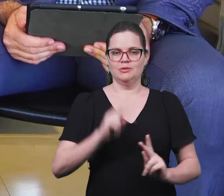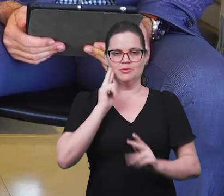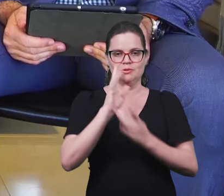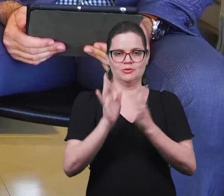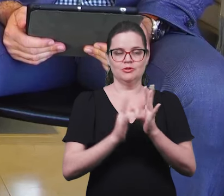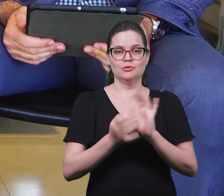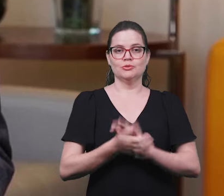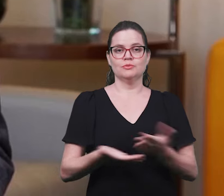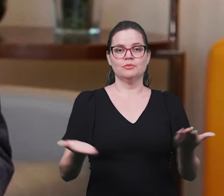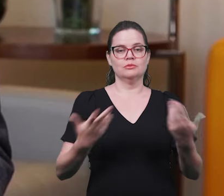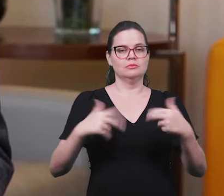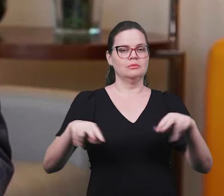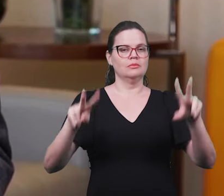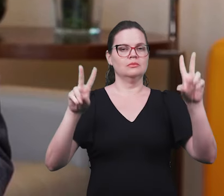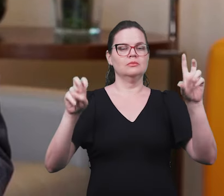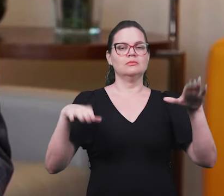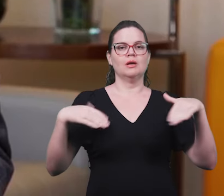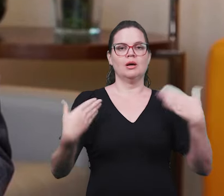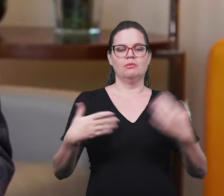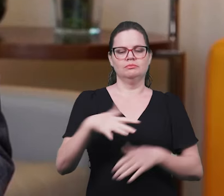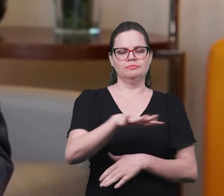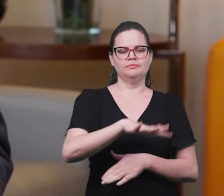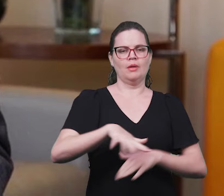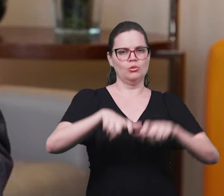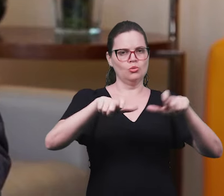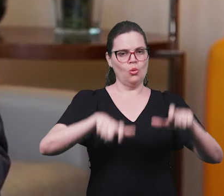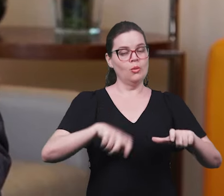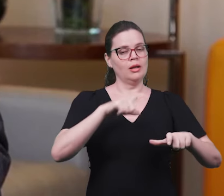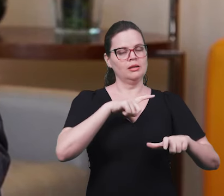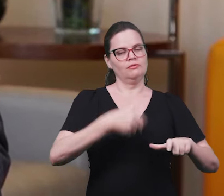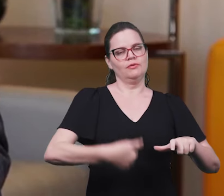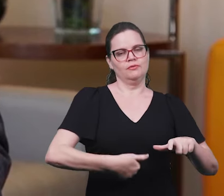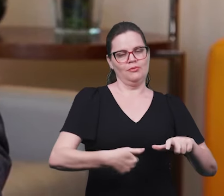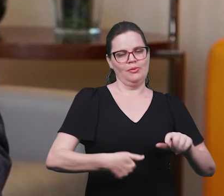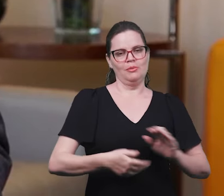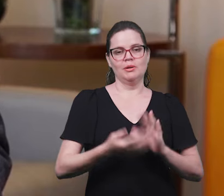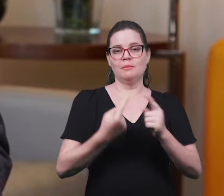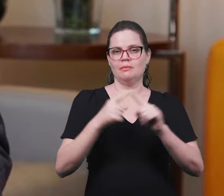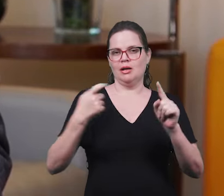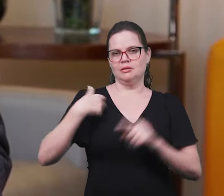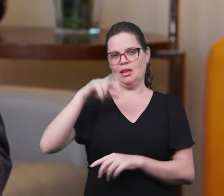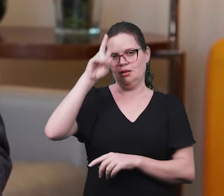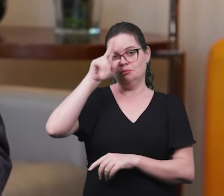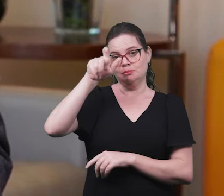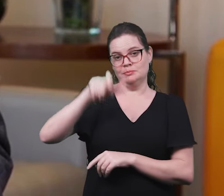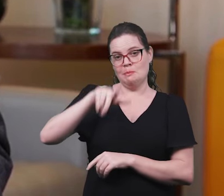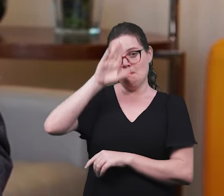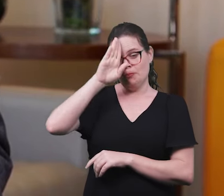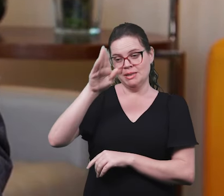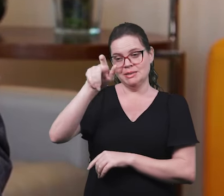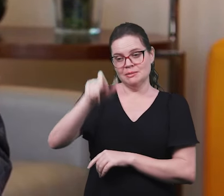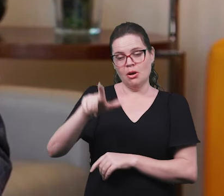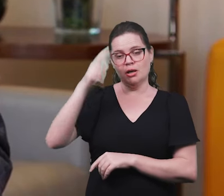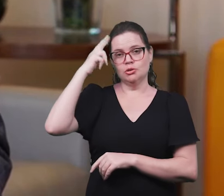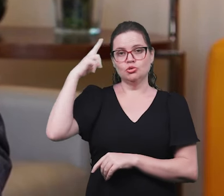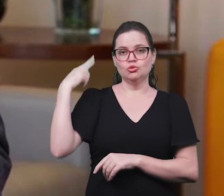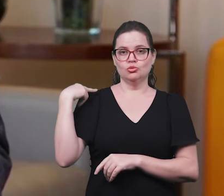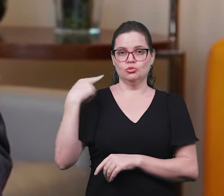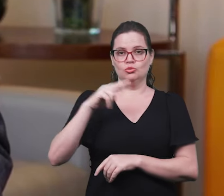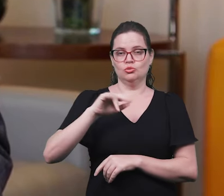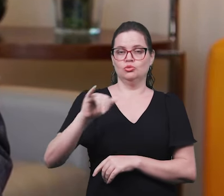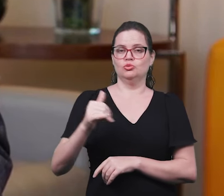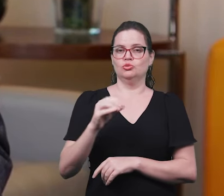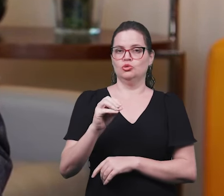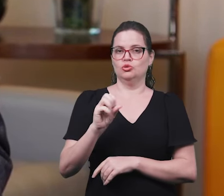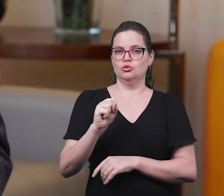tema que nós vamos falar é sobre a fome na terra. Lembrando que nós estamos falando ainda sobre José, né? José como um